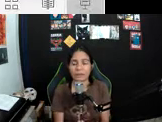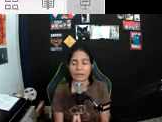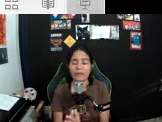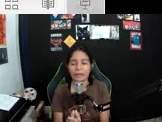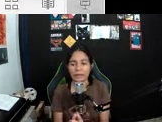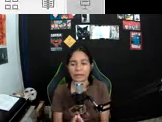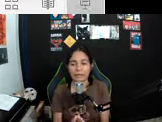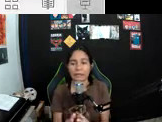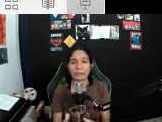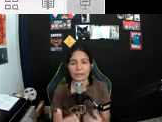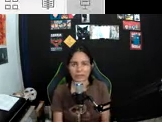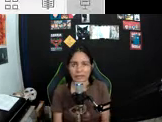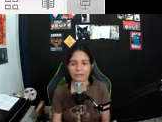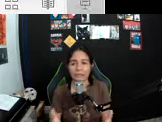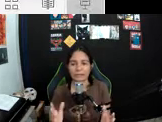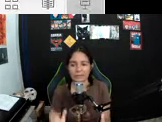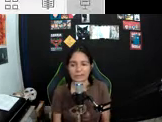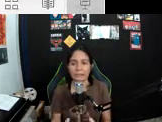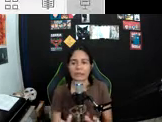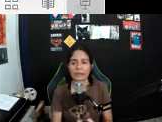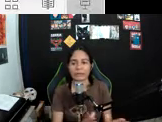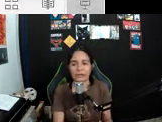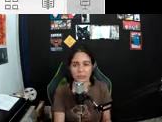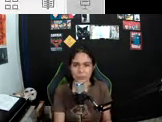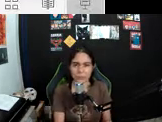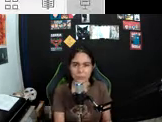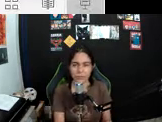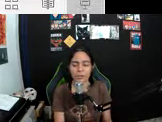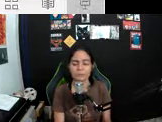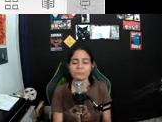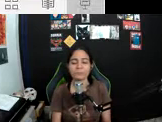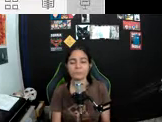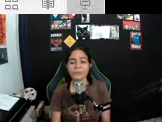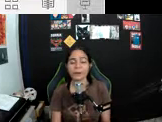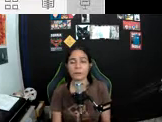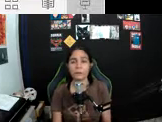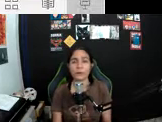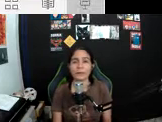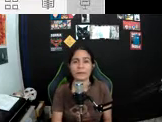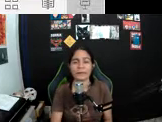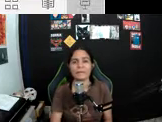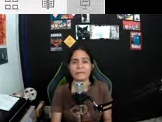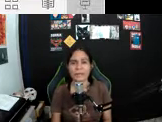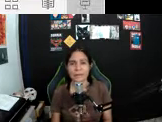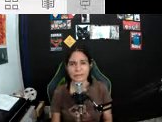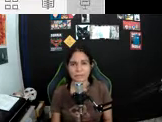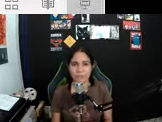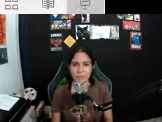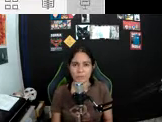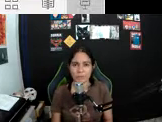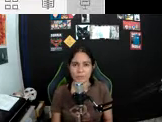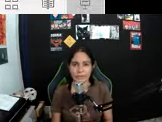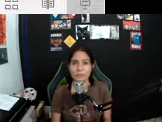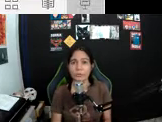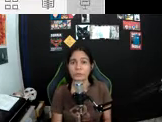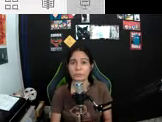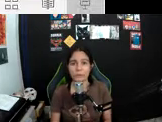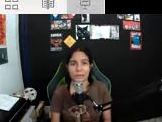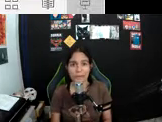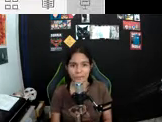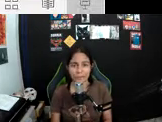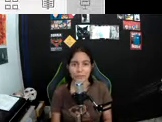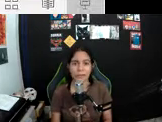hidroxicloroquina, ela tem uma serventia sim, mas não para o Covid. Foi enviada aqui para o nosso país,